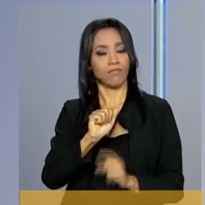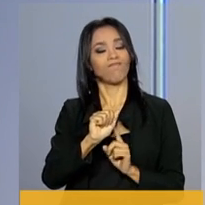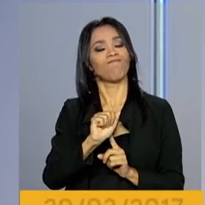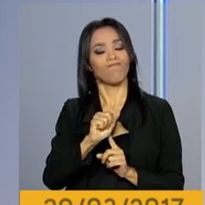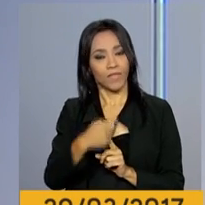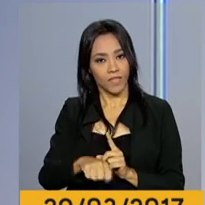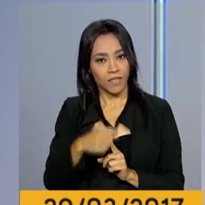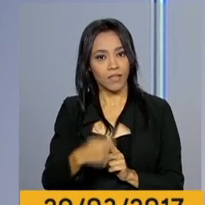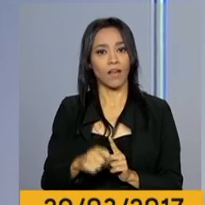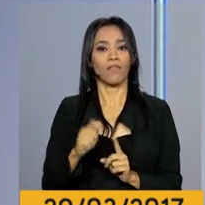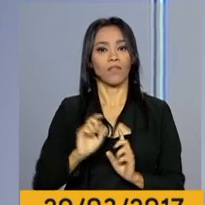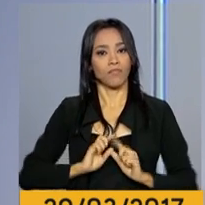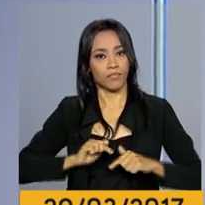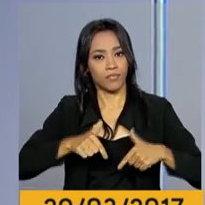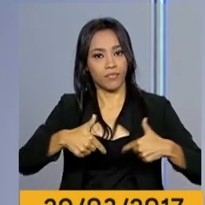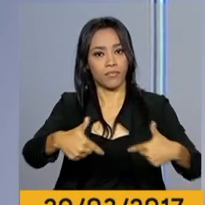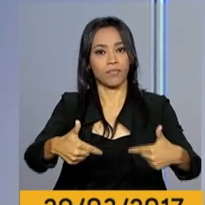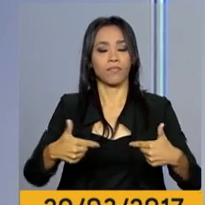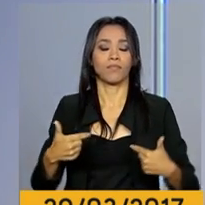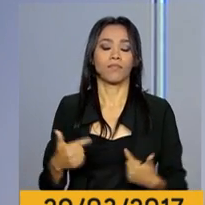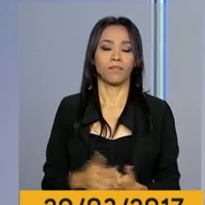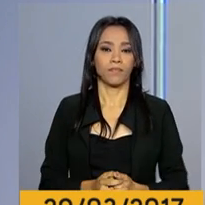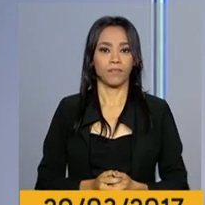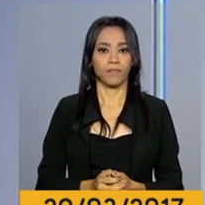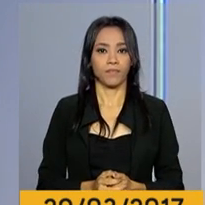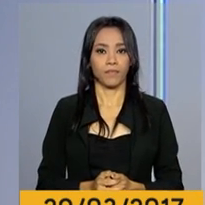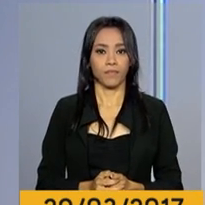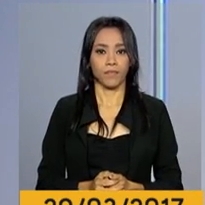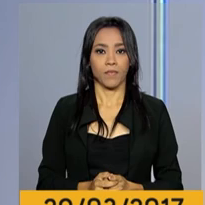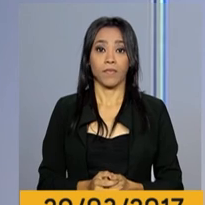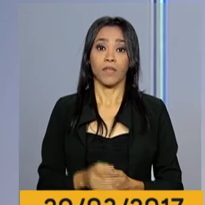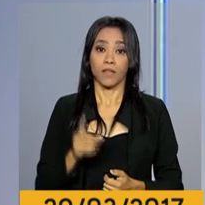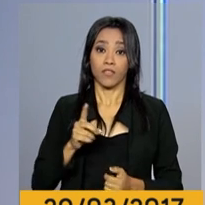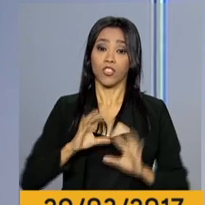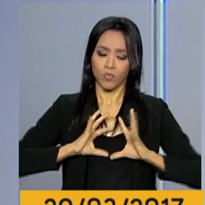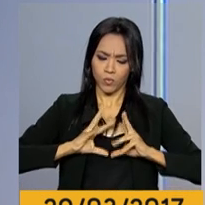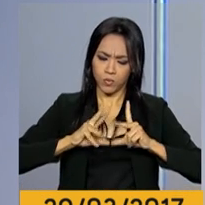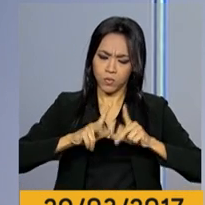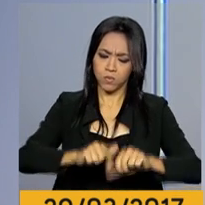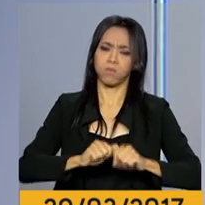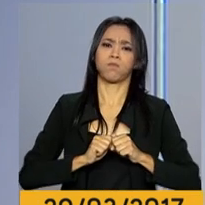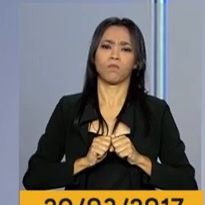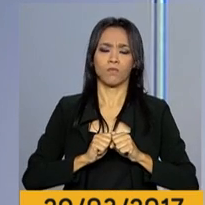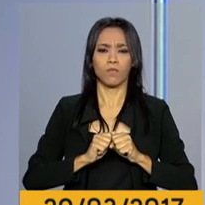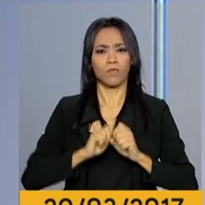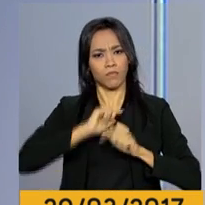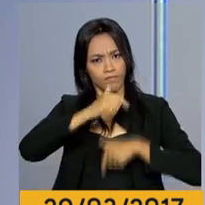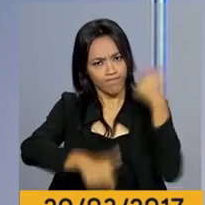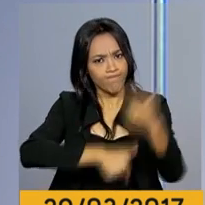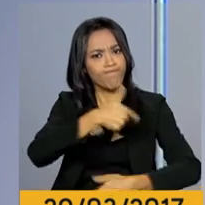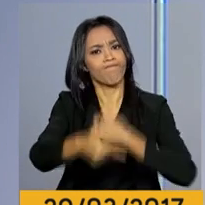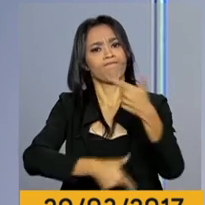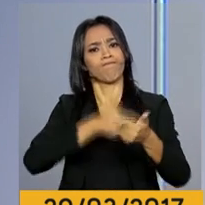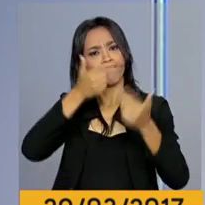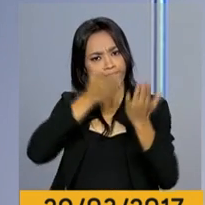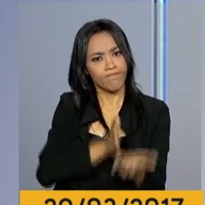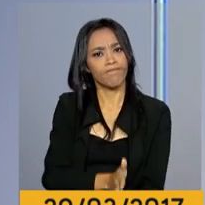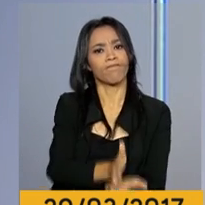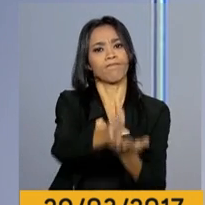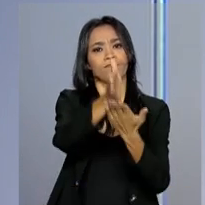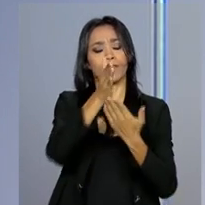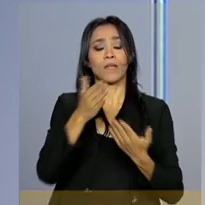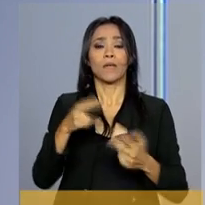como fizemos de maneira completa e bem por isso desde